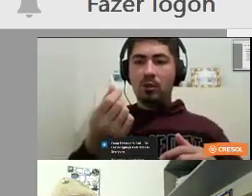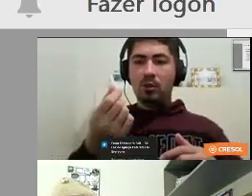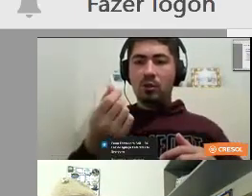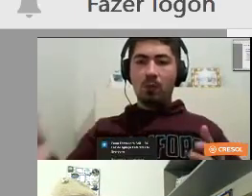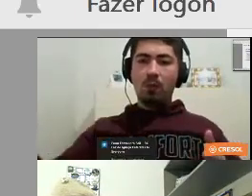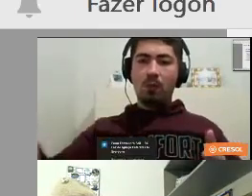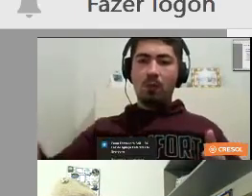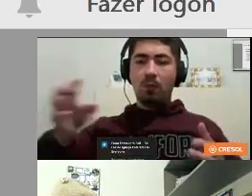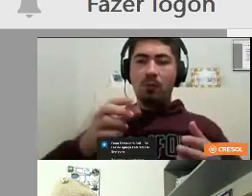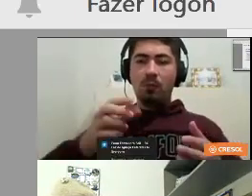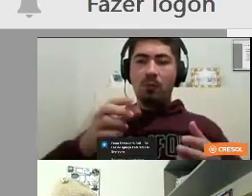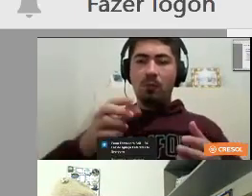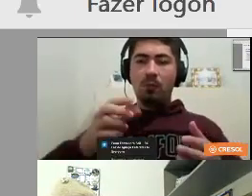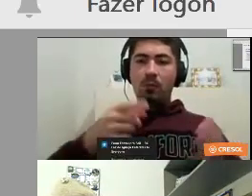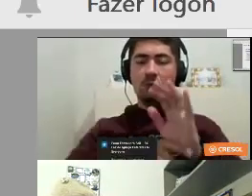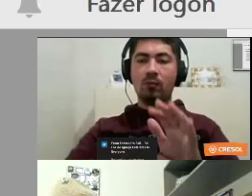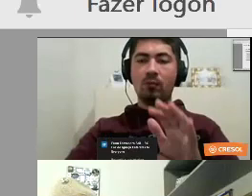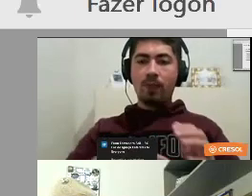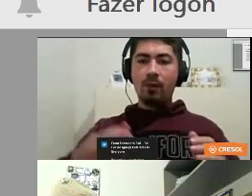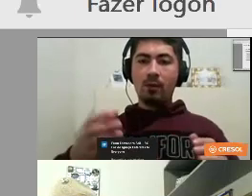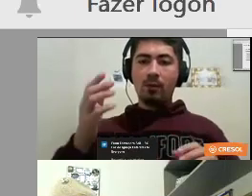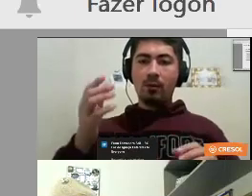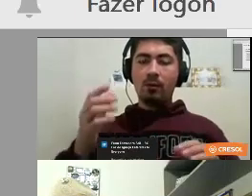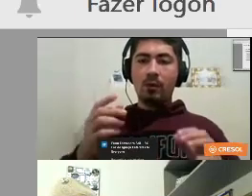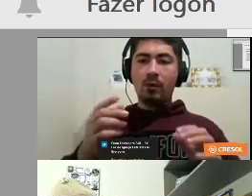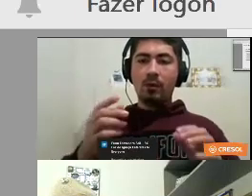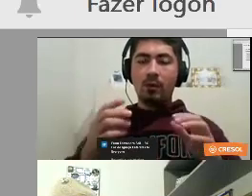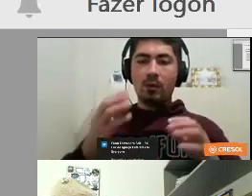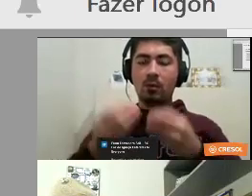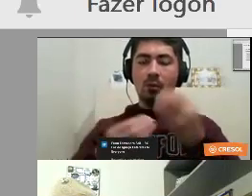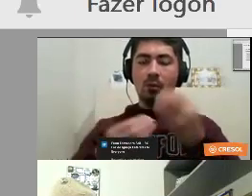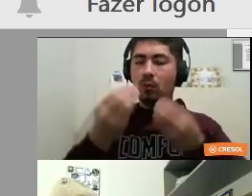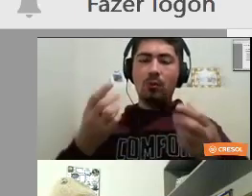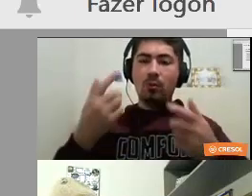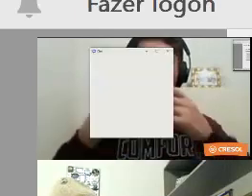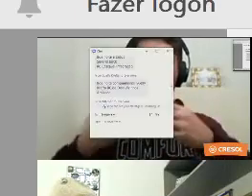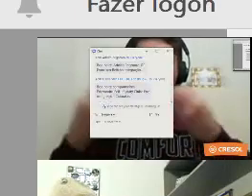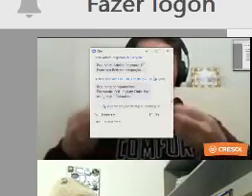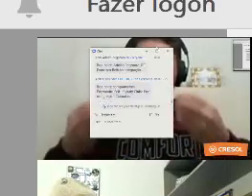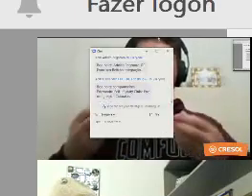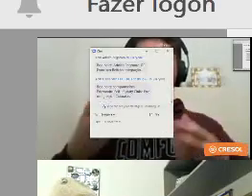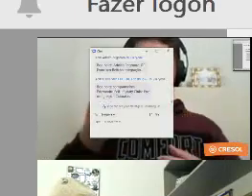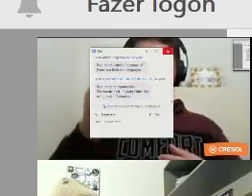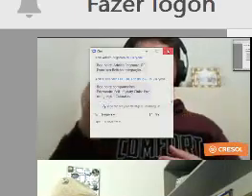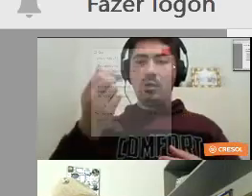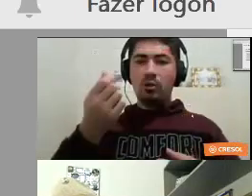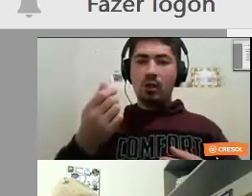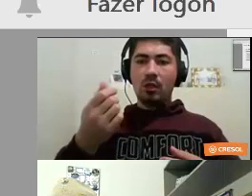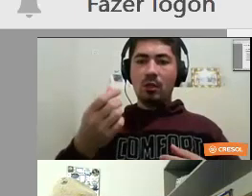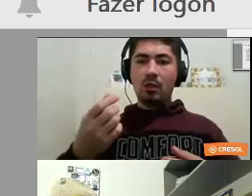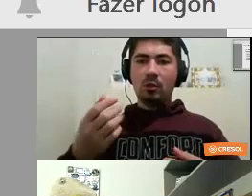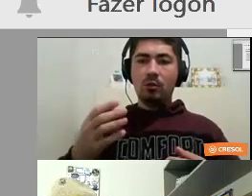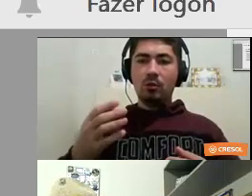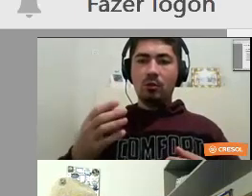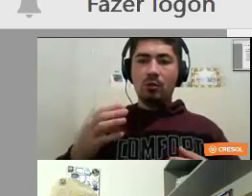essa doença? Porque não é só a despesa da